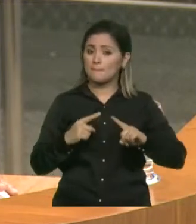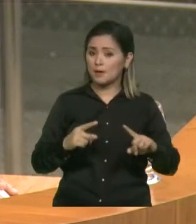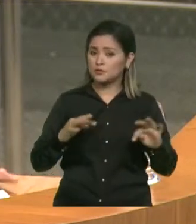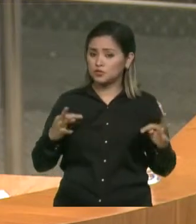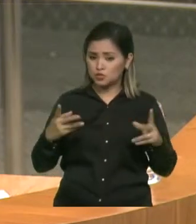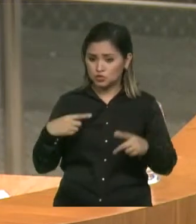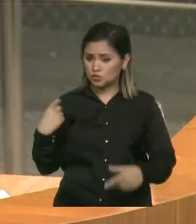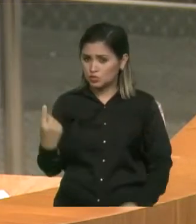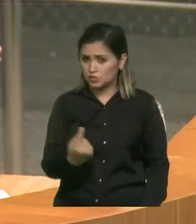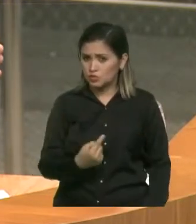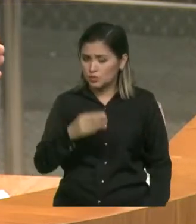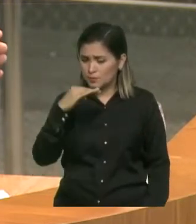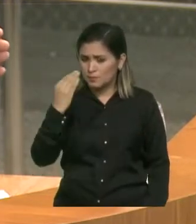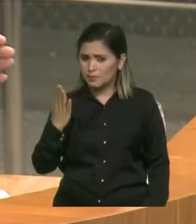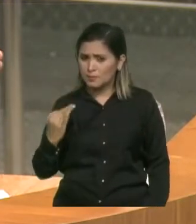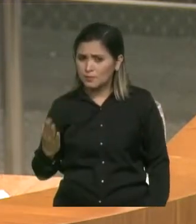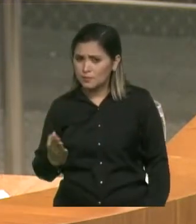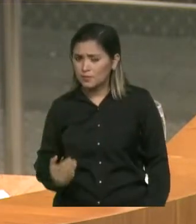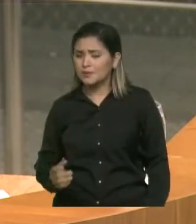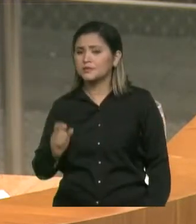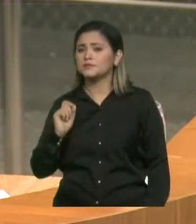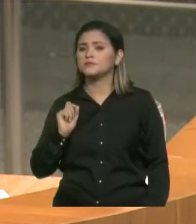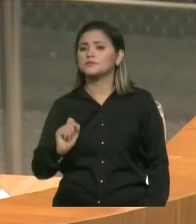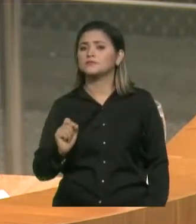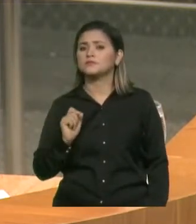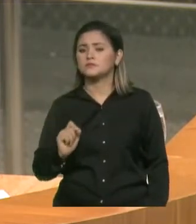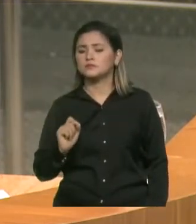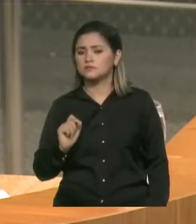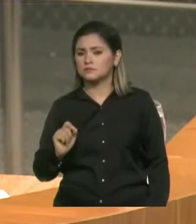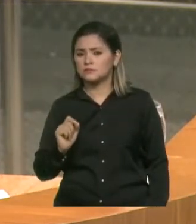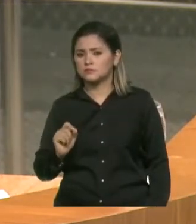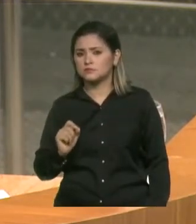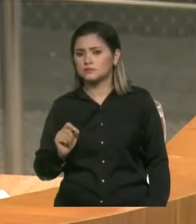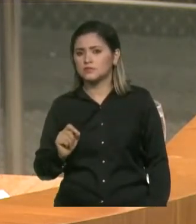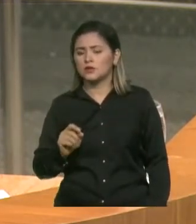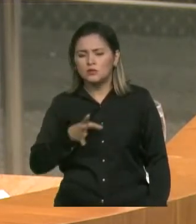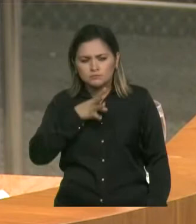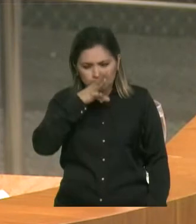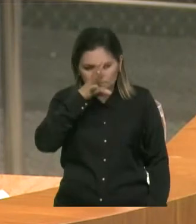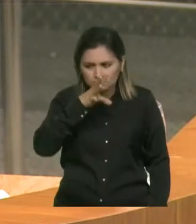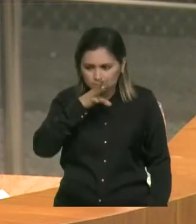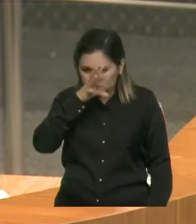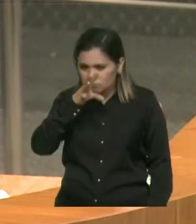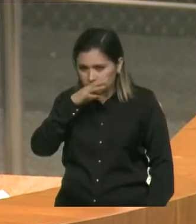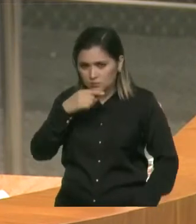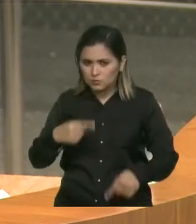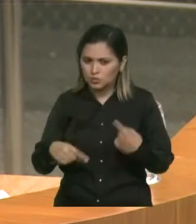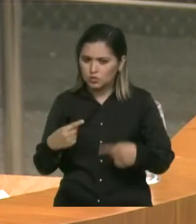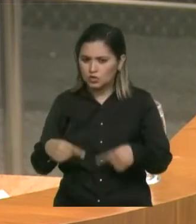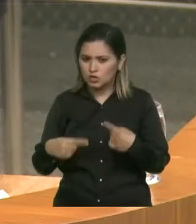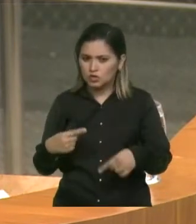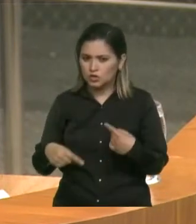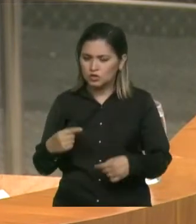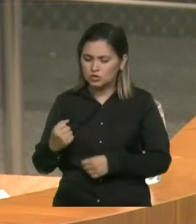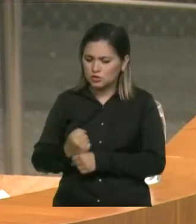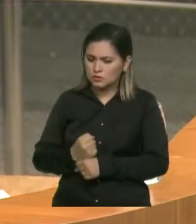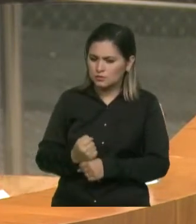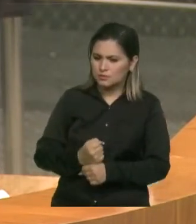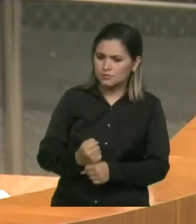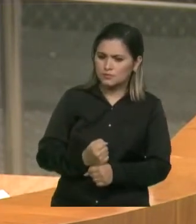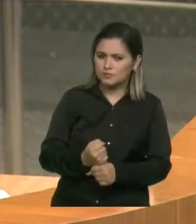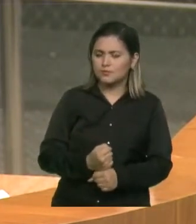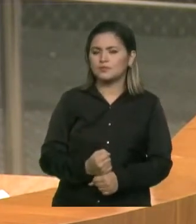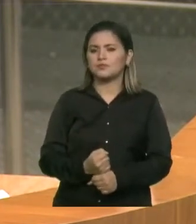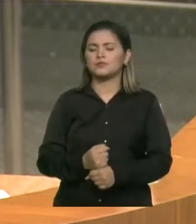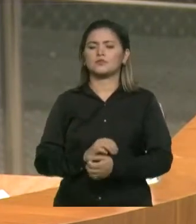nós, brasileiros, que acompanhamos a cena política dos últimos anos, não só desde o